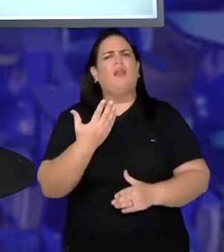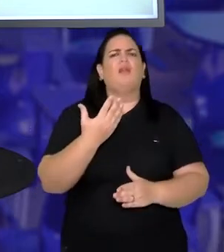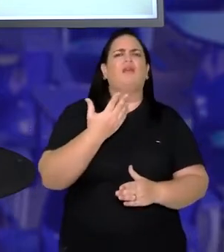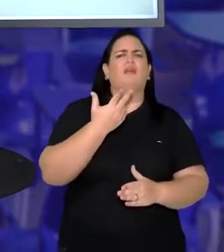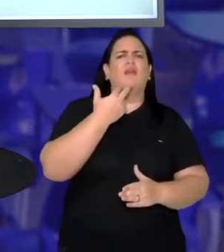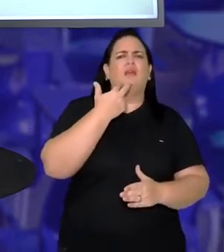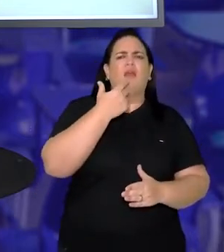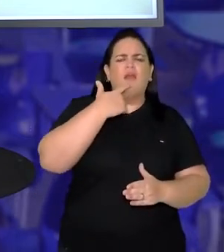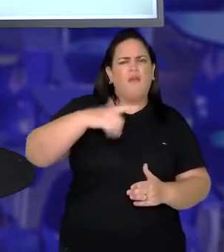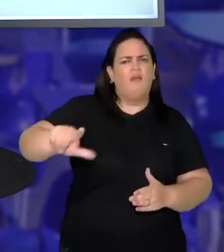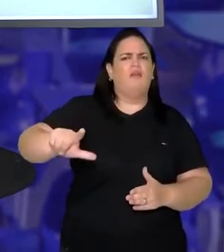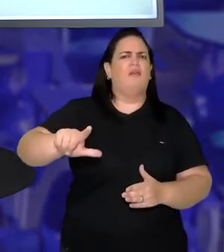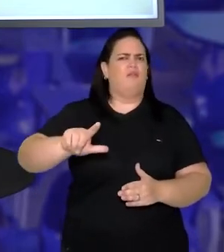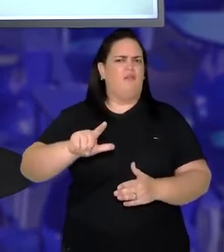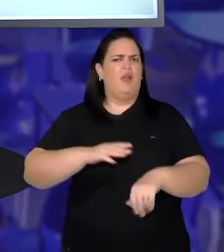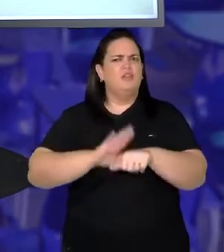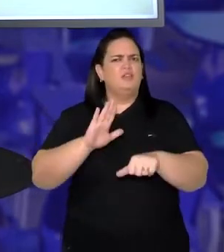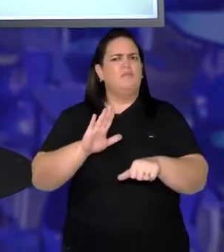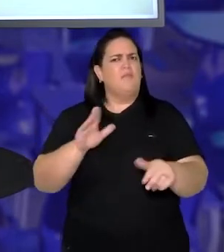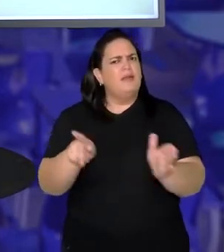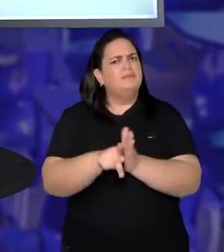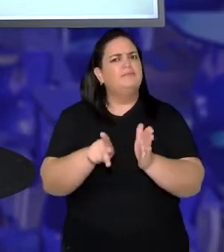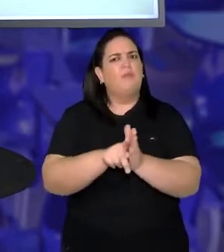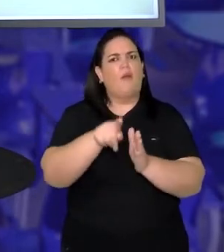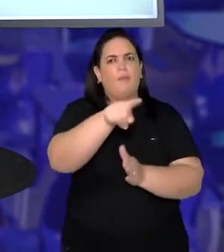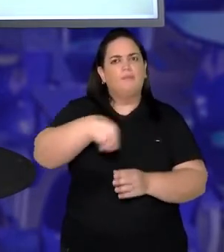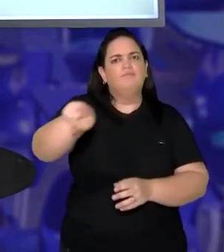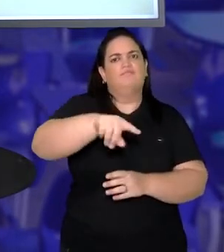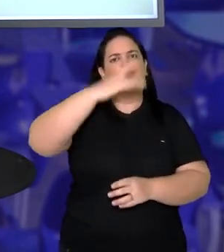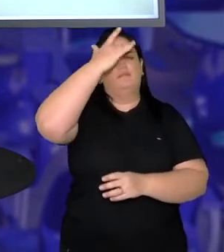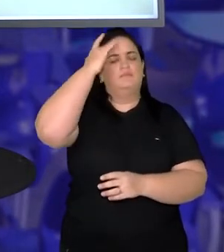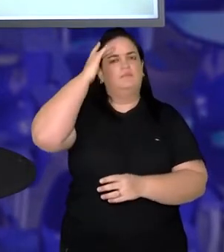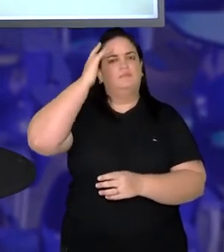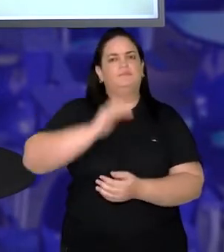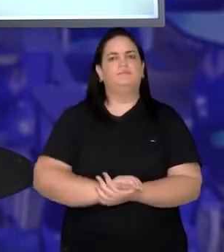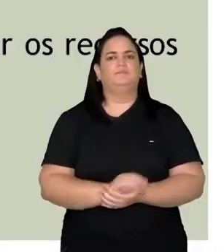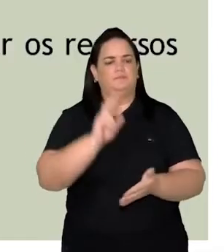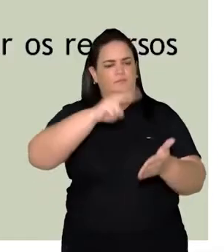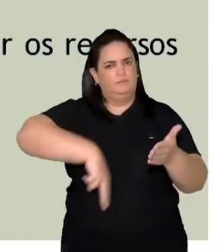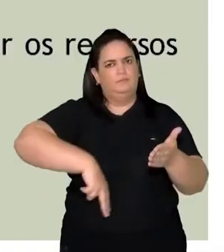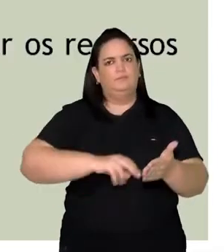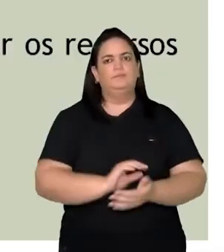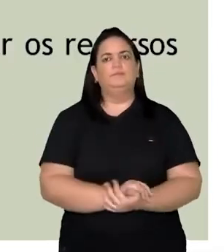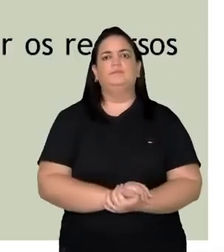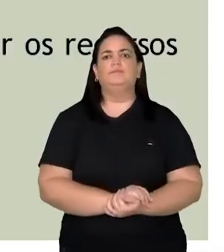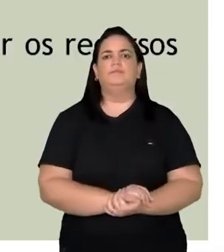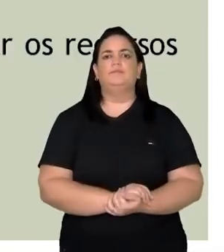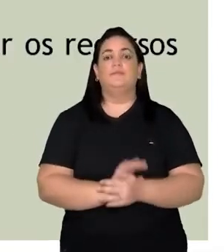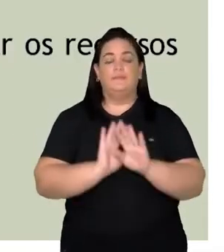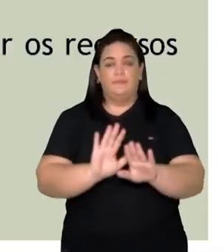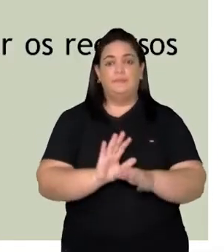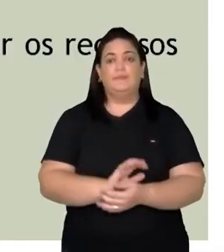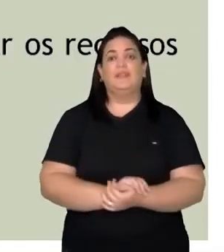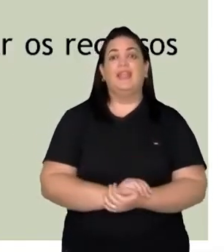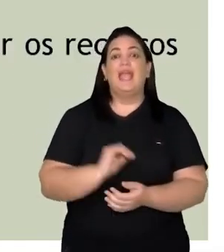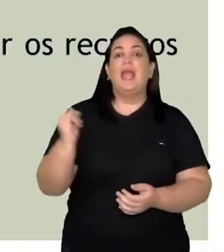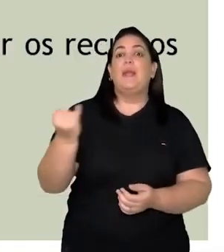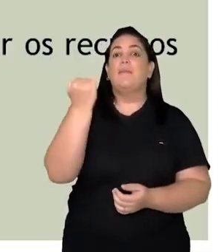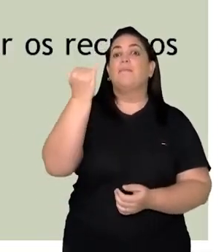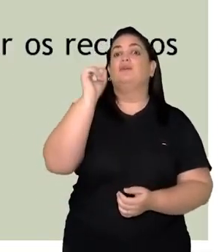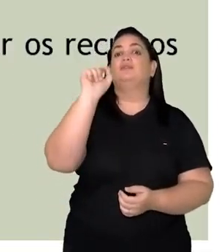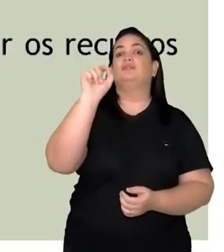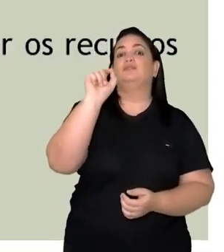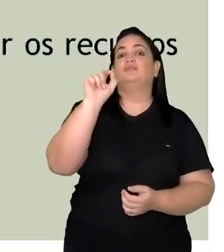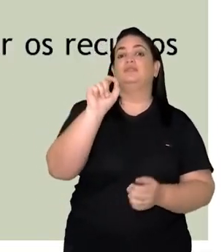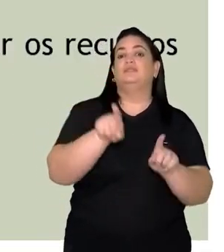linguagem mais persuasiva para o leitor, tá? Continuando. É importante perceber